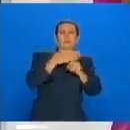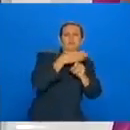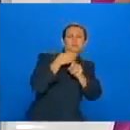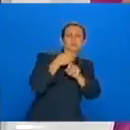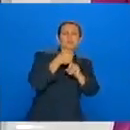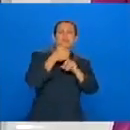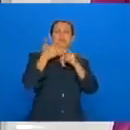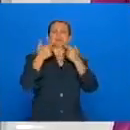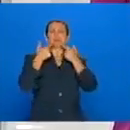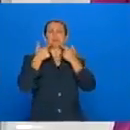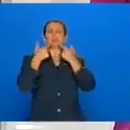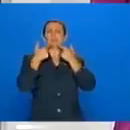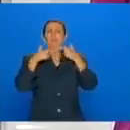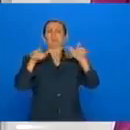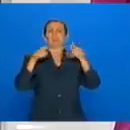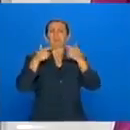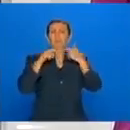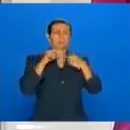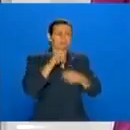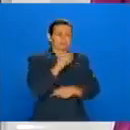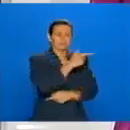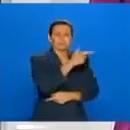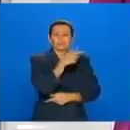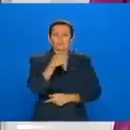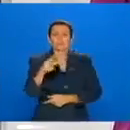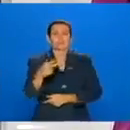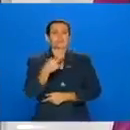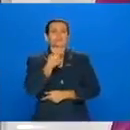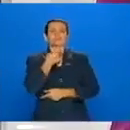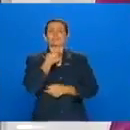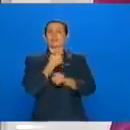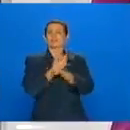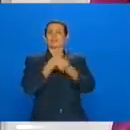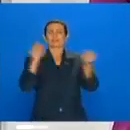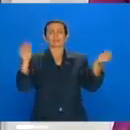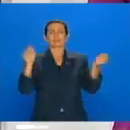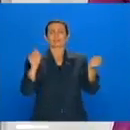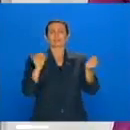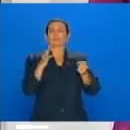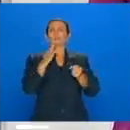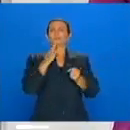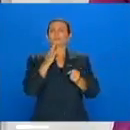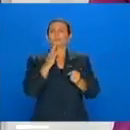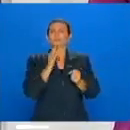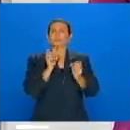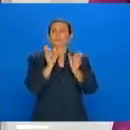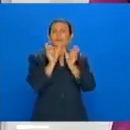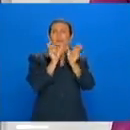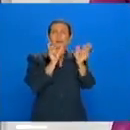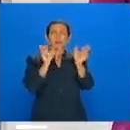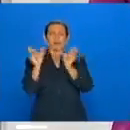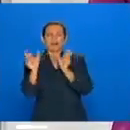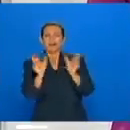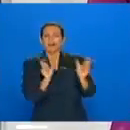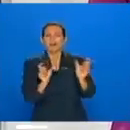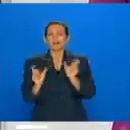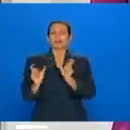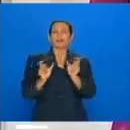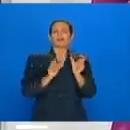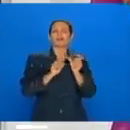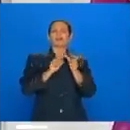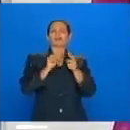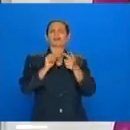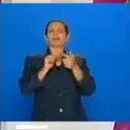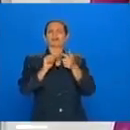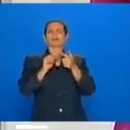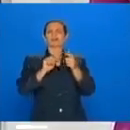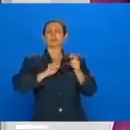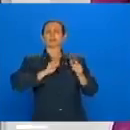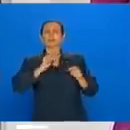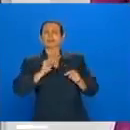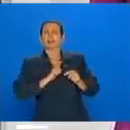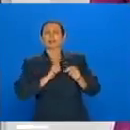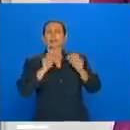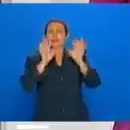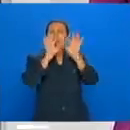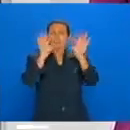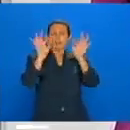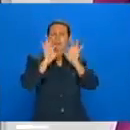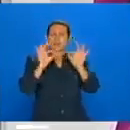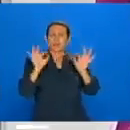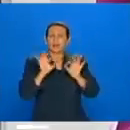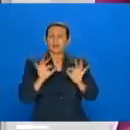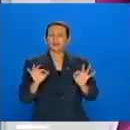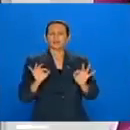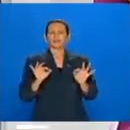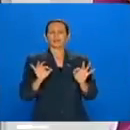de longe saber nomenclaturas, classes gramaticais. Sabe aquele sumário todo da